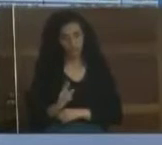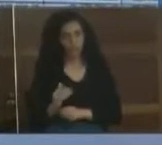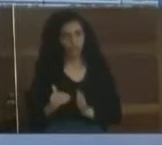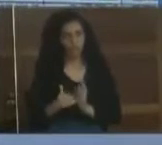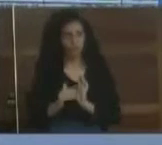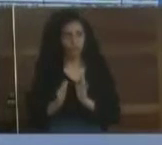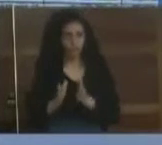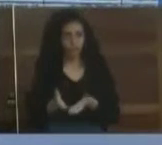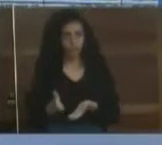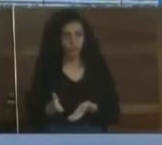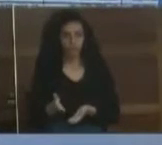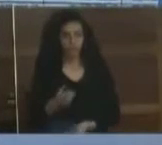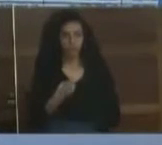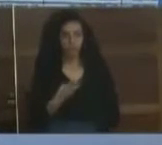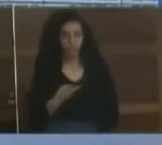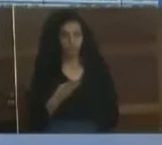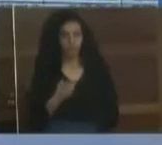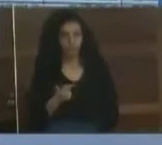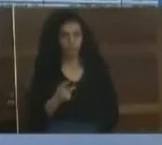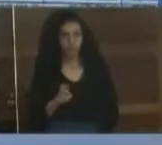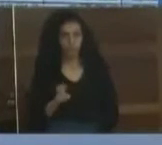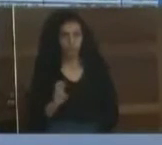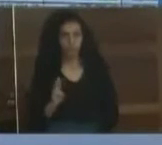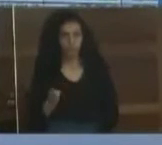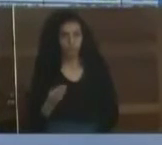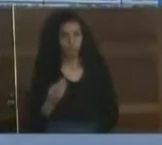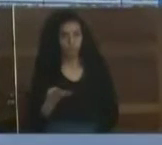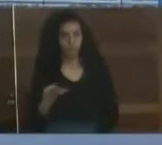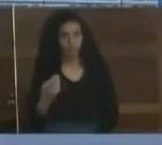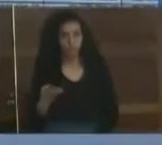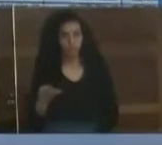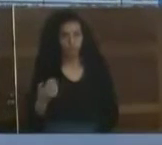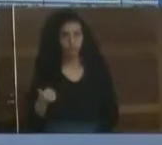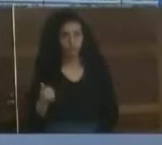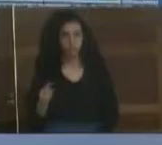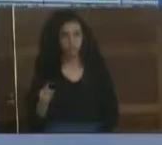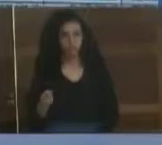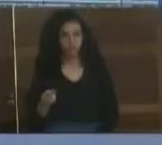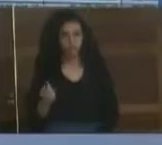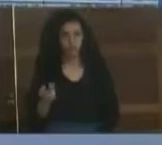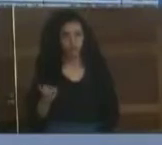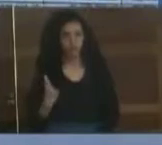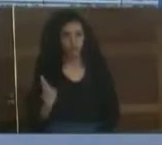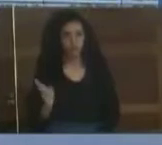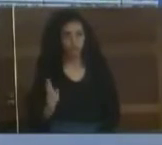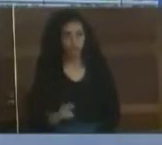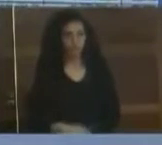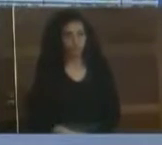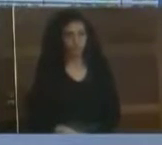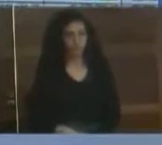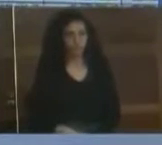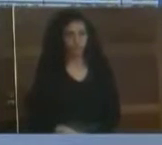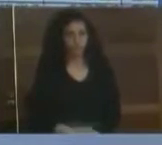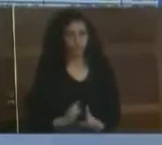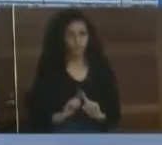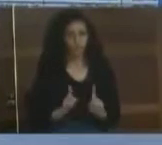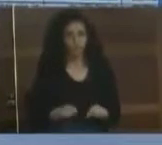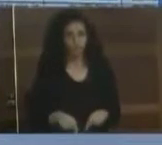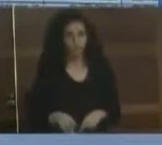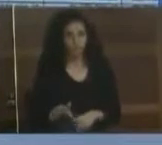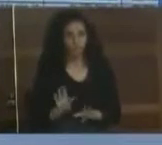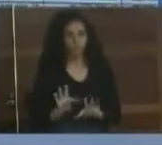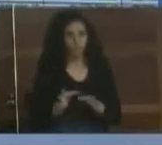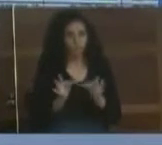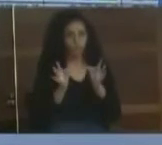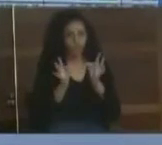até o 3º quadrimestre de 325 milhões 441000 reais os outros serviços de